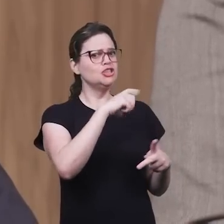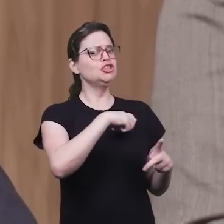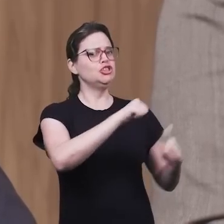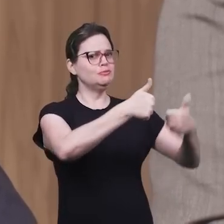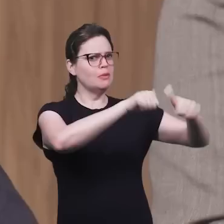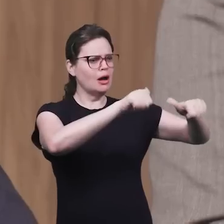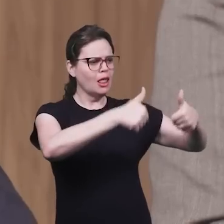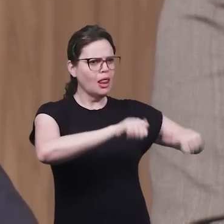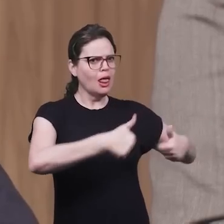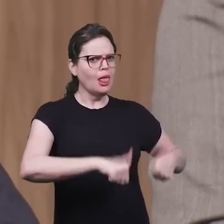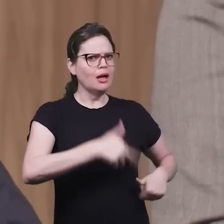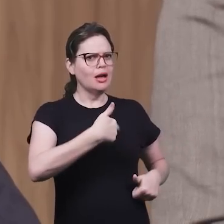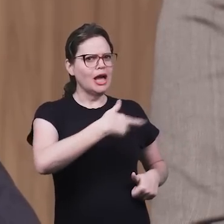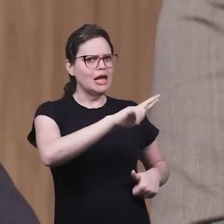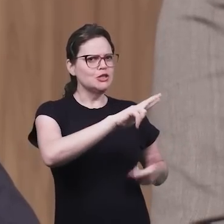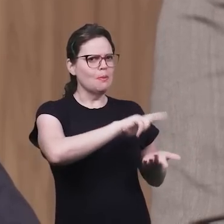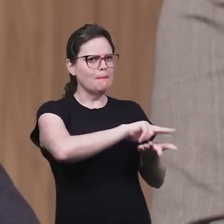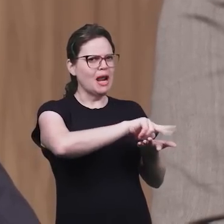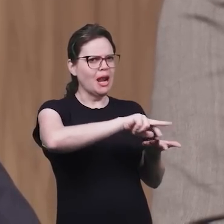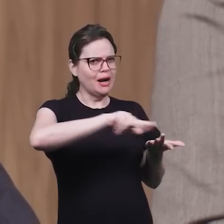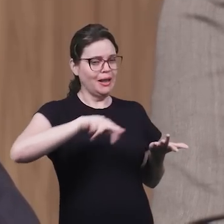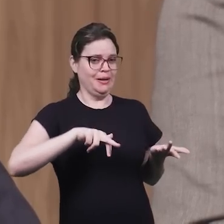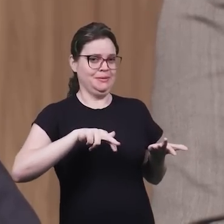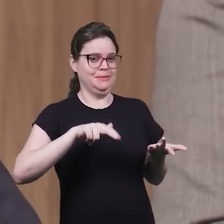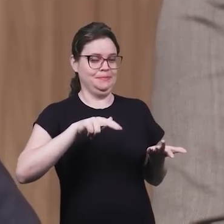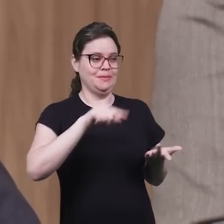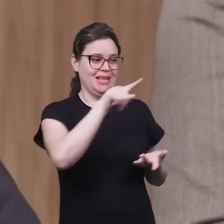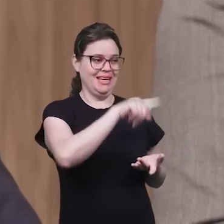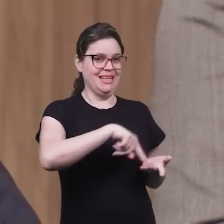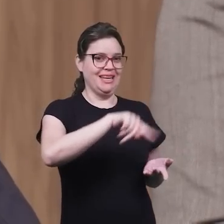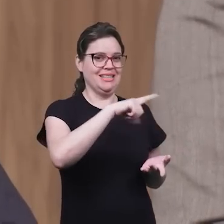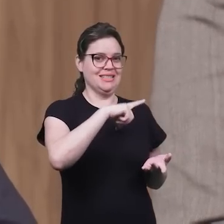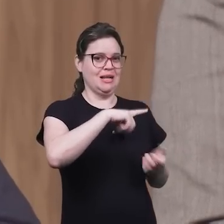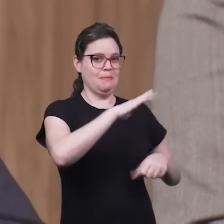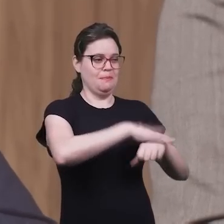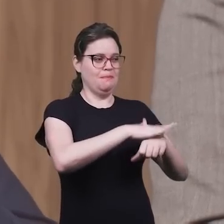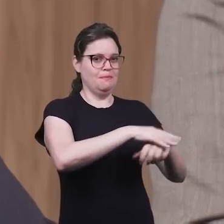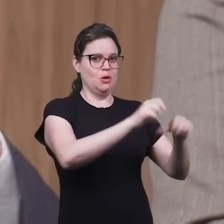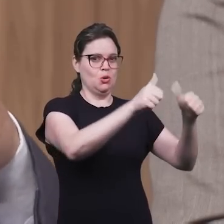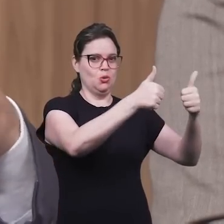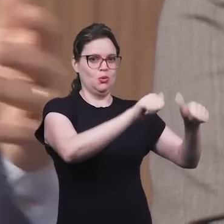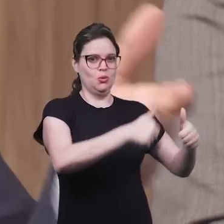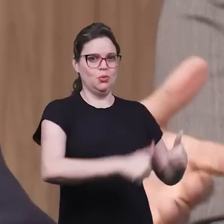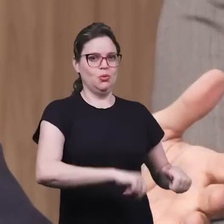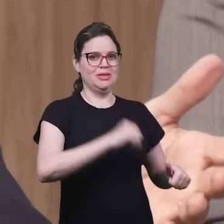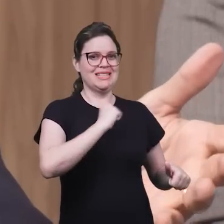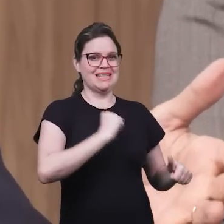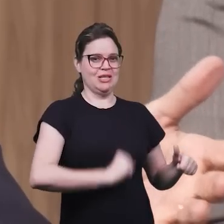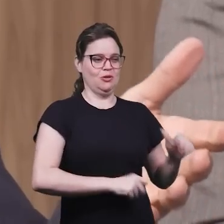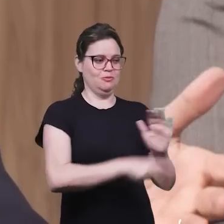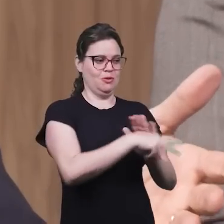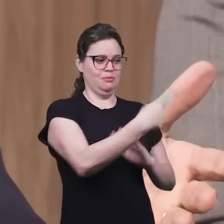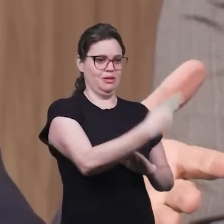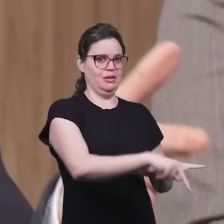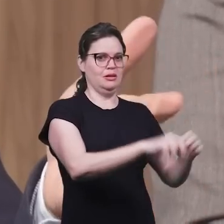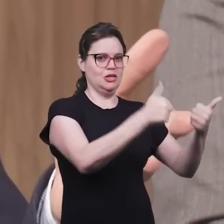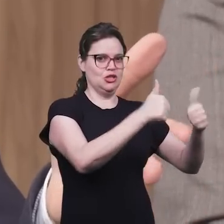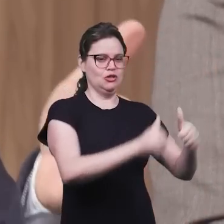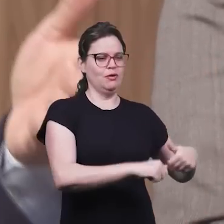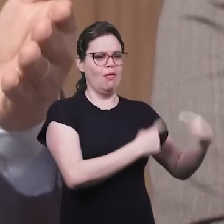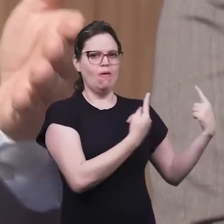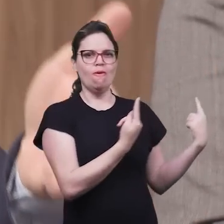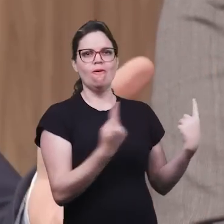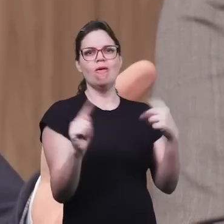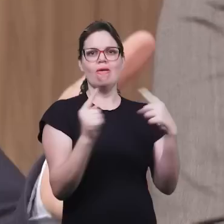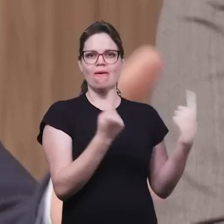deuses, várias religiões, e os sacerdotes locais foram a maior oposição de Tomé.